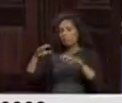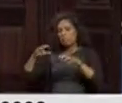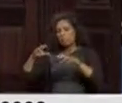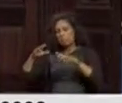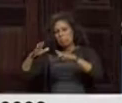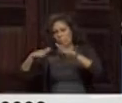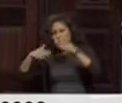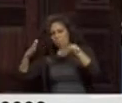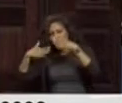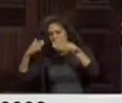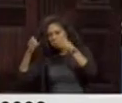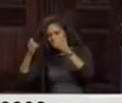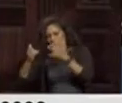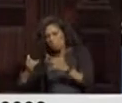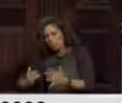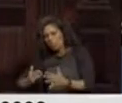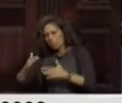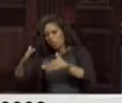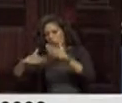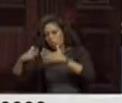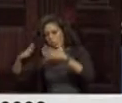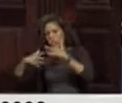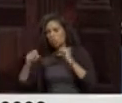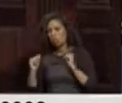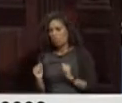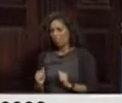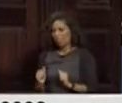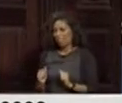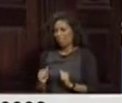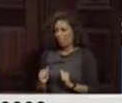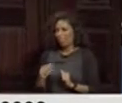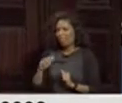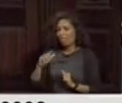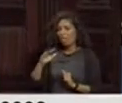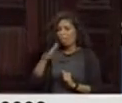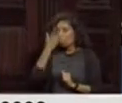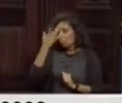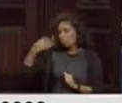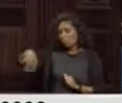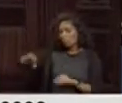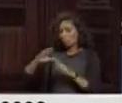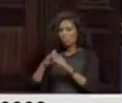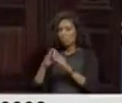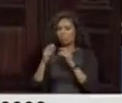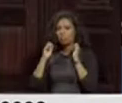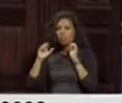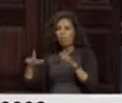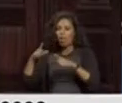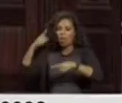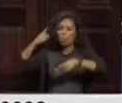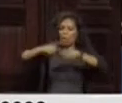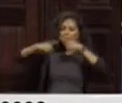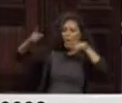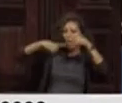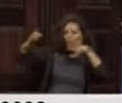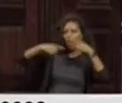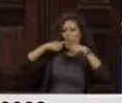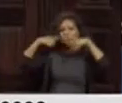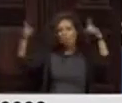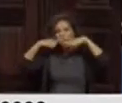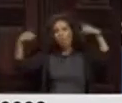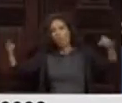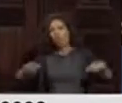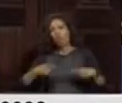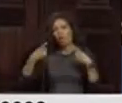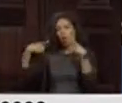não, porque está previsto na Constituição a intervenção. Se fosse a intervenção total,